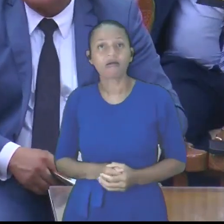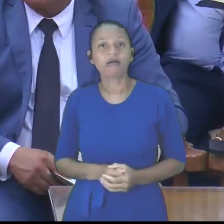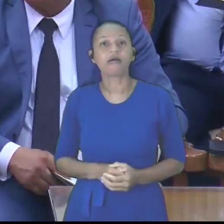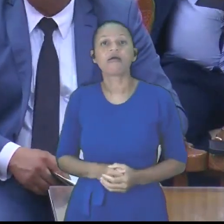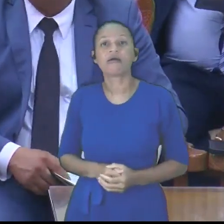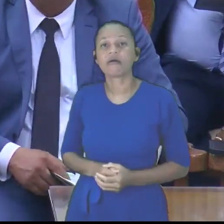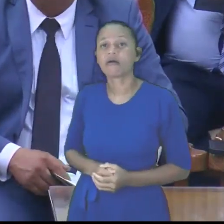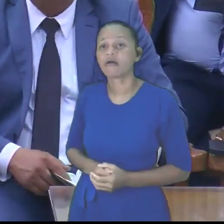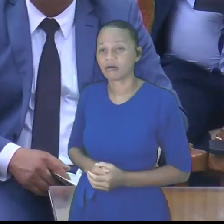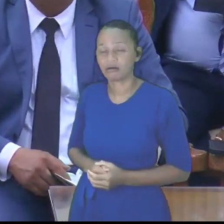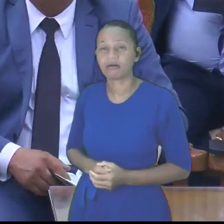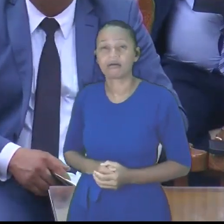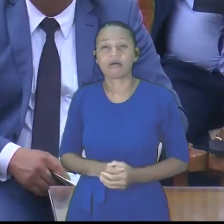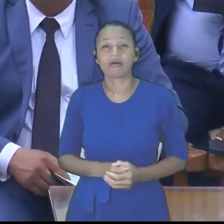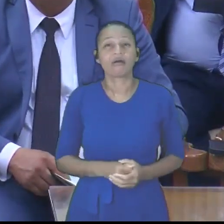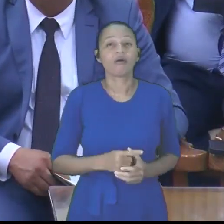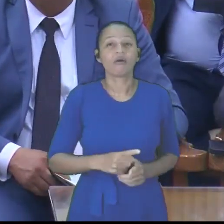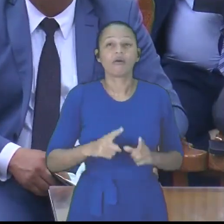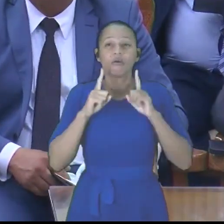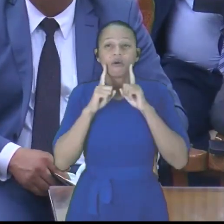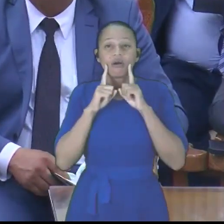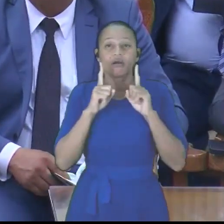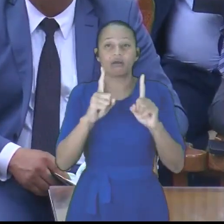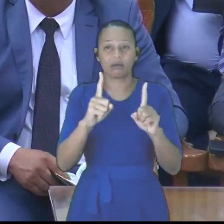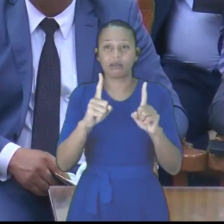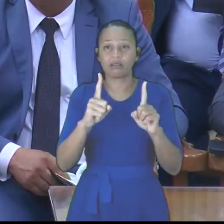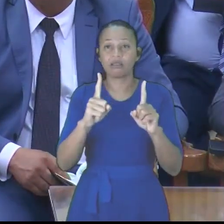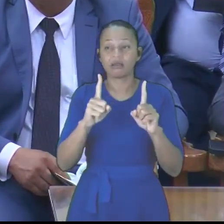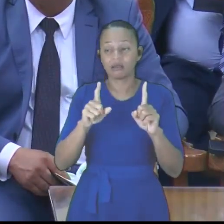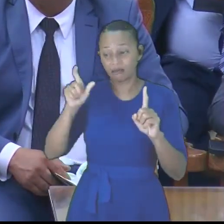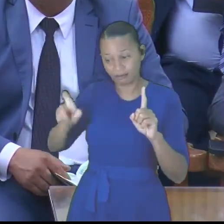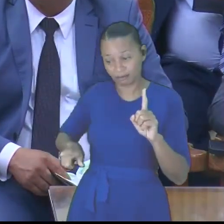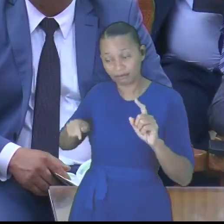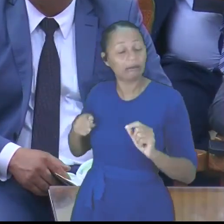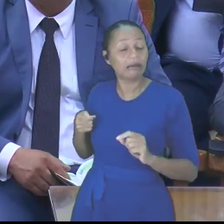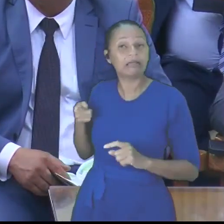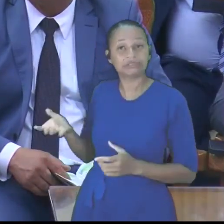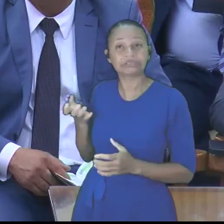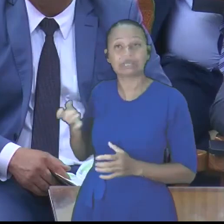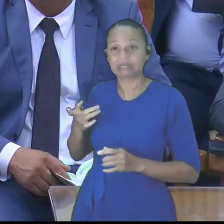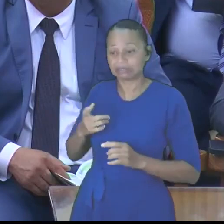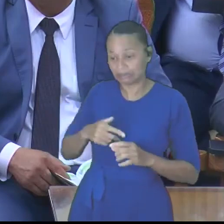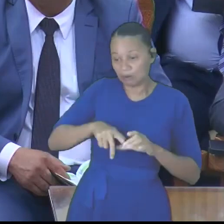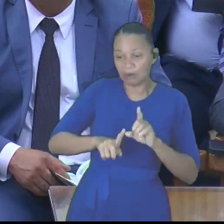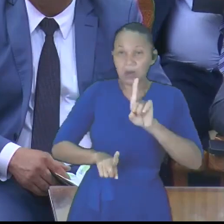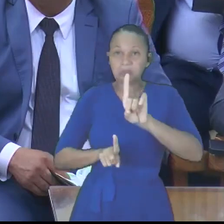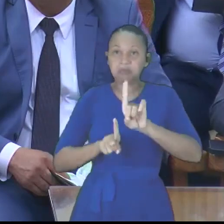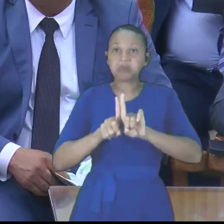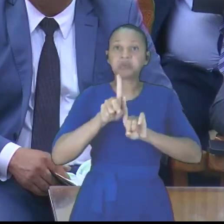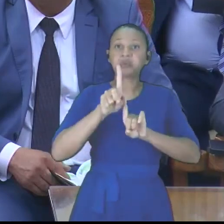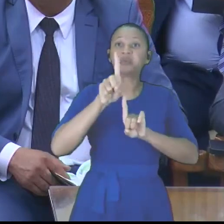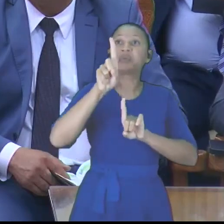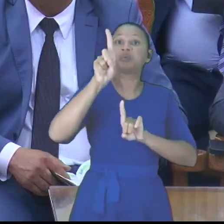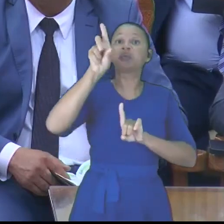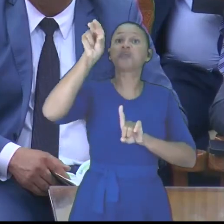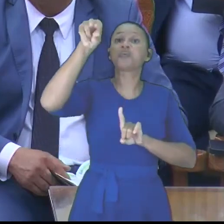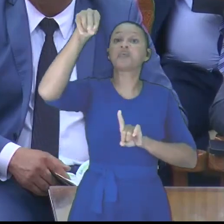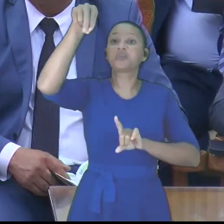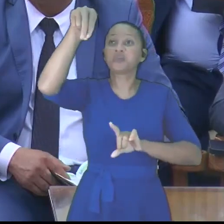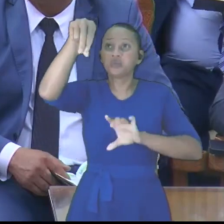E o Elon Musk já está querendo ir para onde? Para Marte. Mas a Bíblia diz que se tu aninhares nas estrelas, de lá eu te derribarei. Está